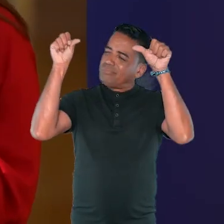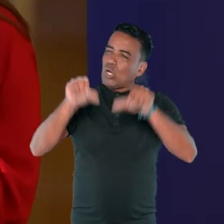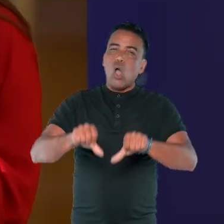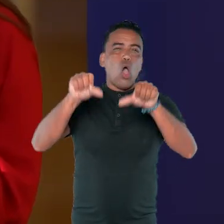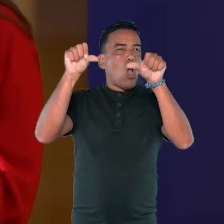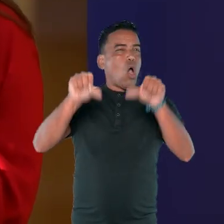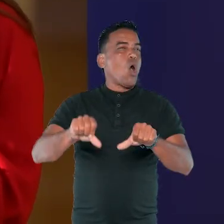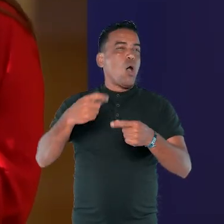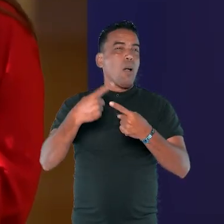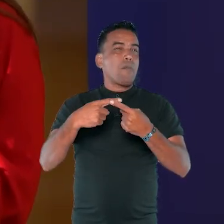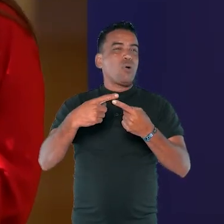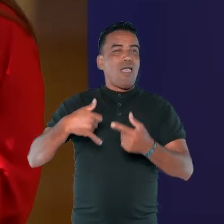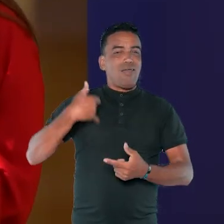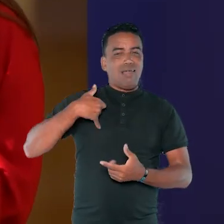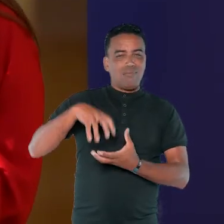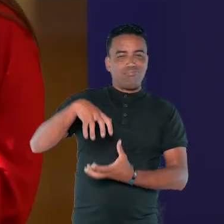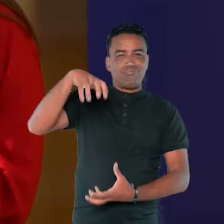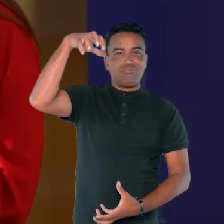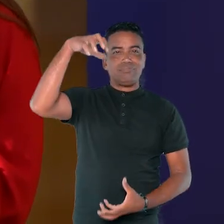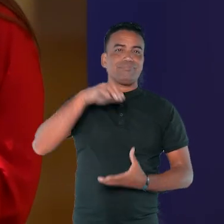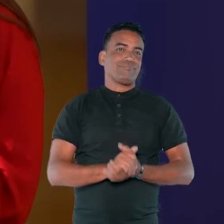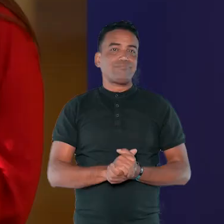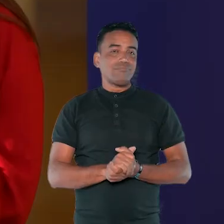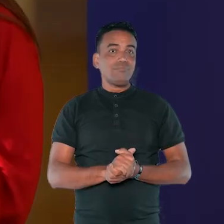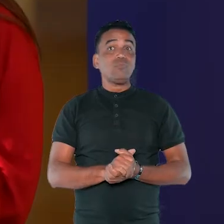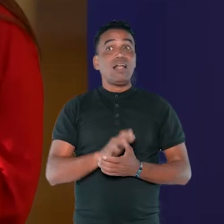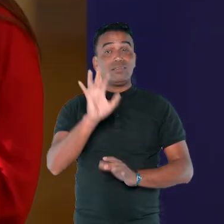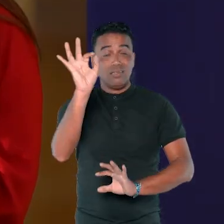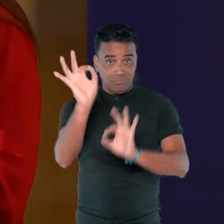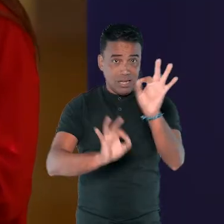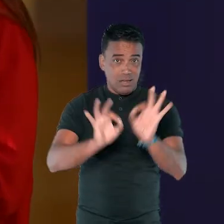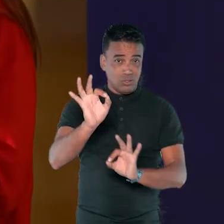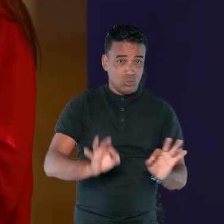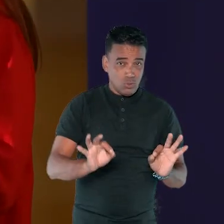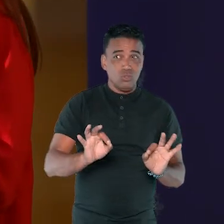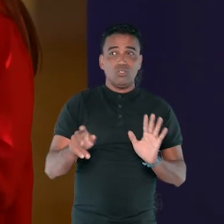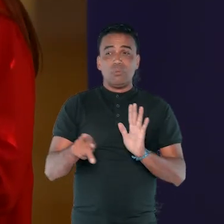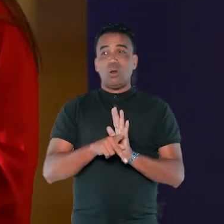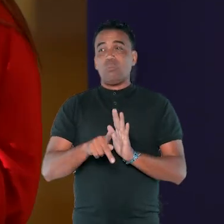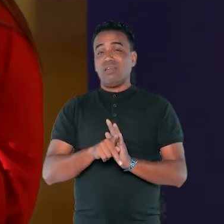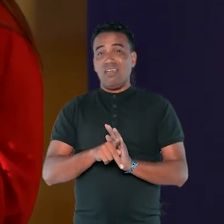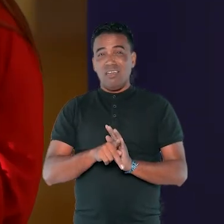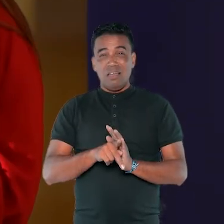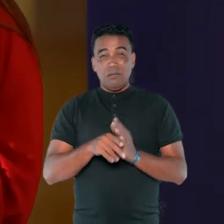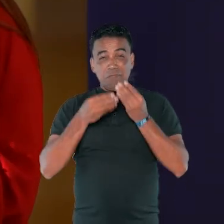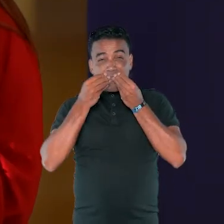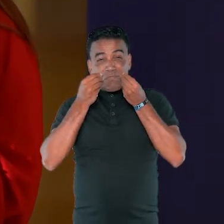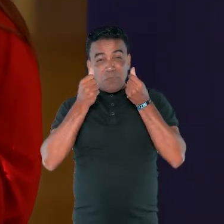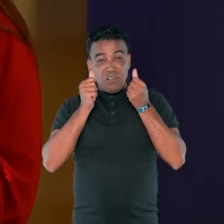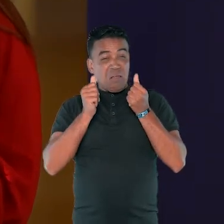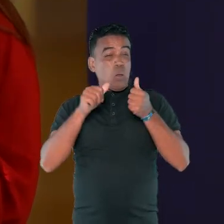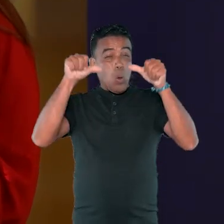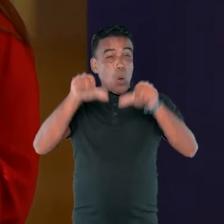idade. Há quem se ajuste, engolindo seu fel com mel. Eu